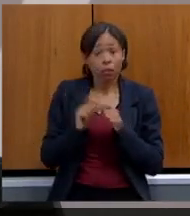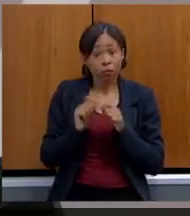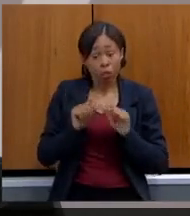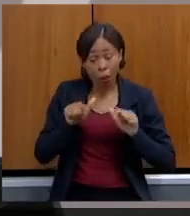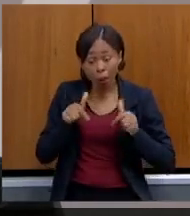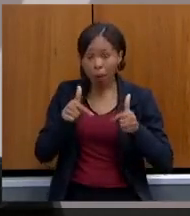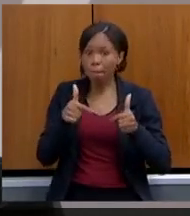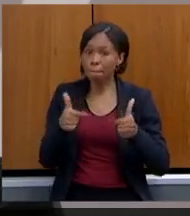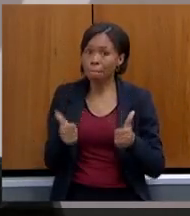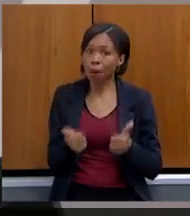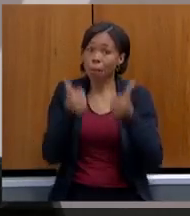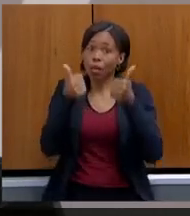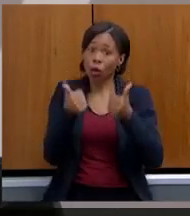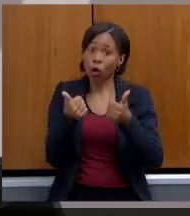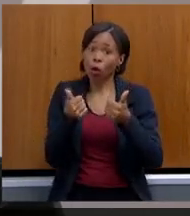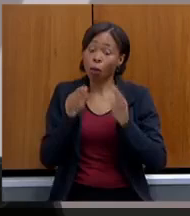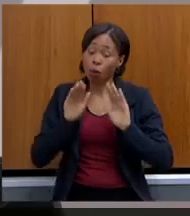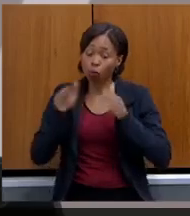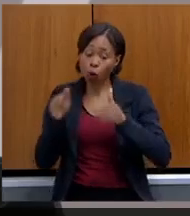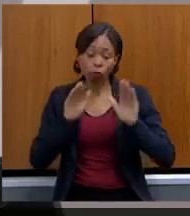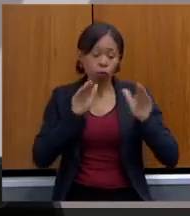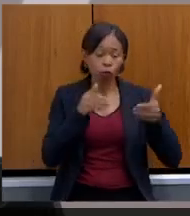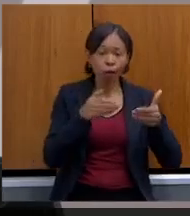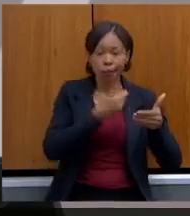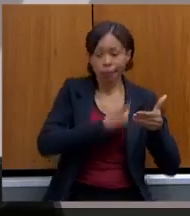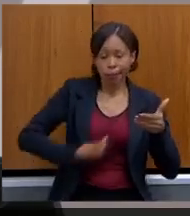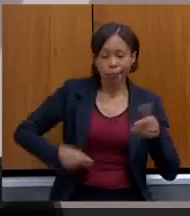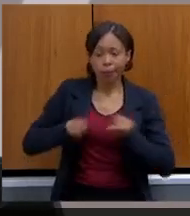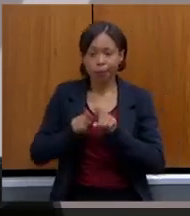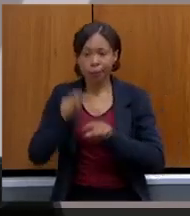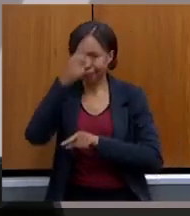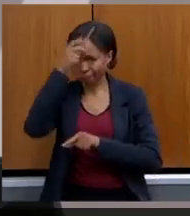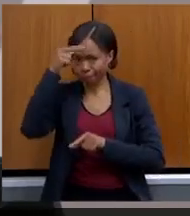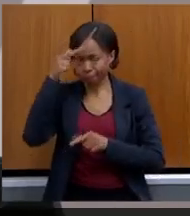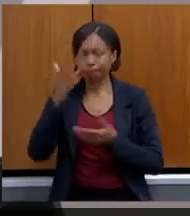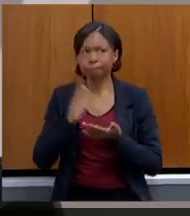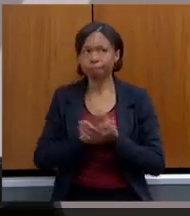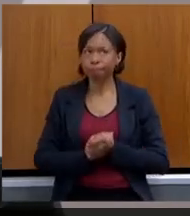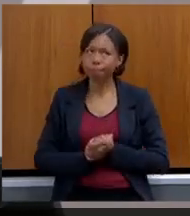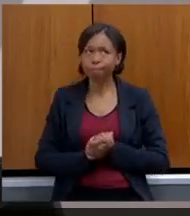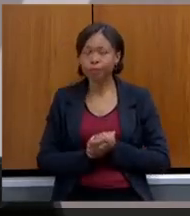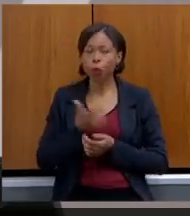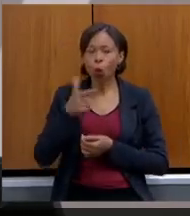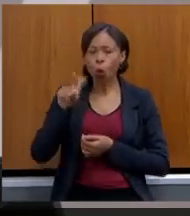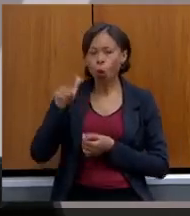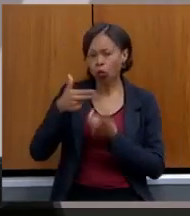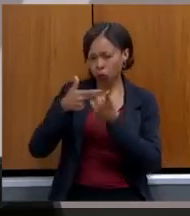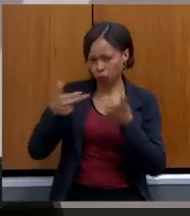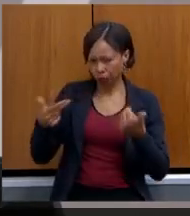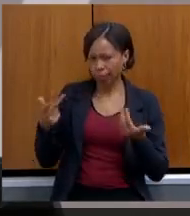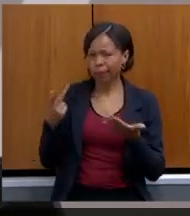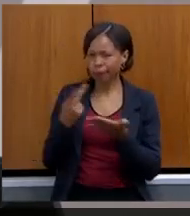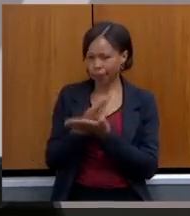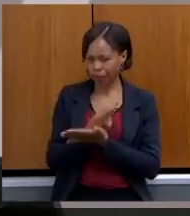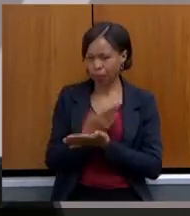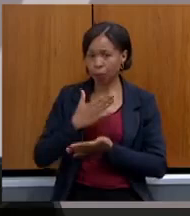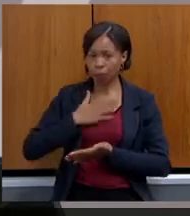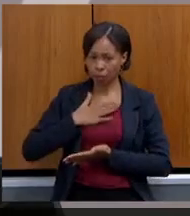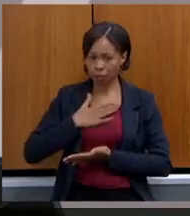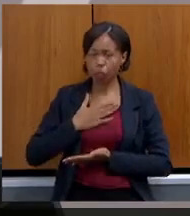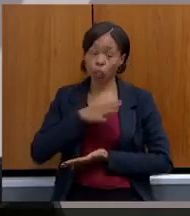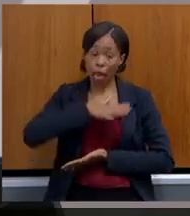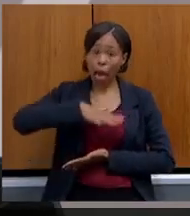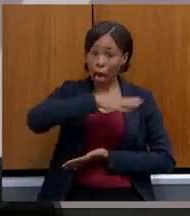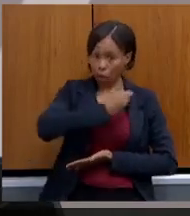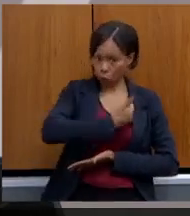melhor para o nosso município tanto o estado outra situação que chegou para mim aqui aí no âmbito estadual e se chamar